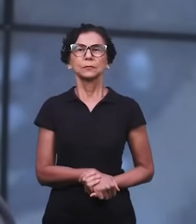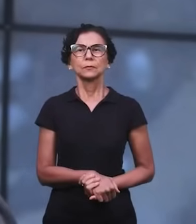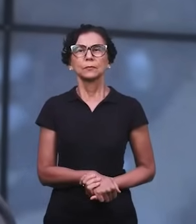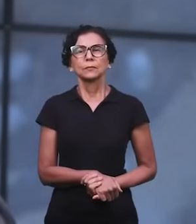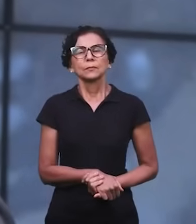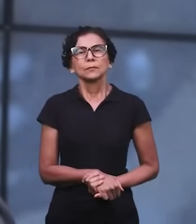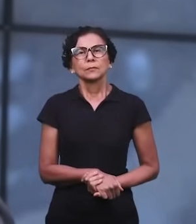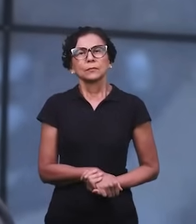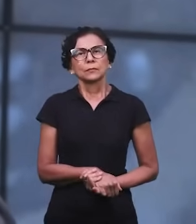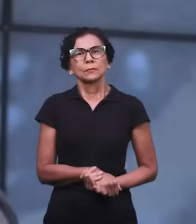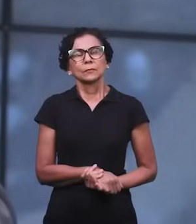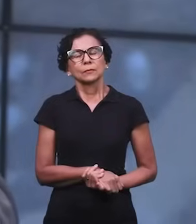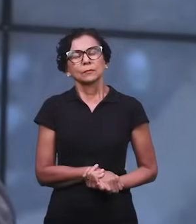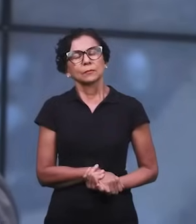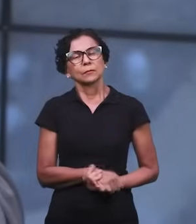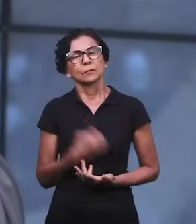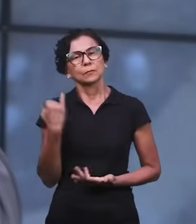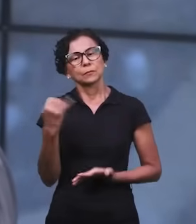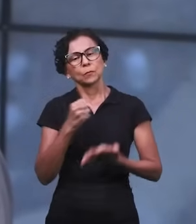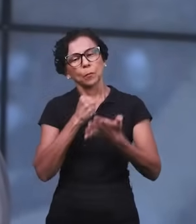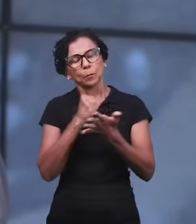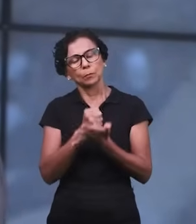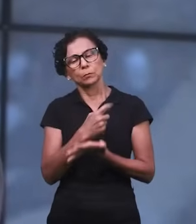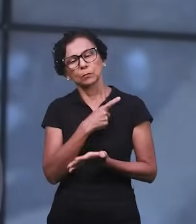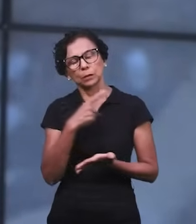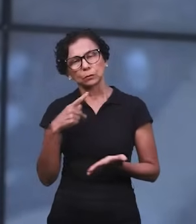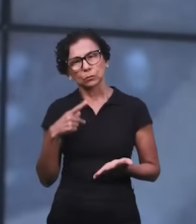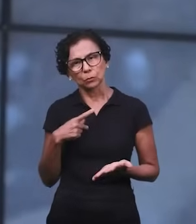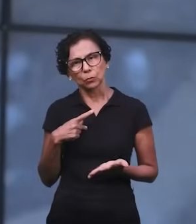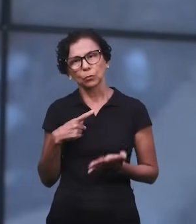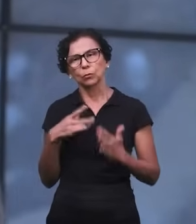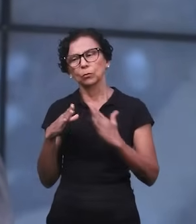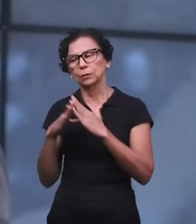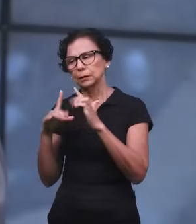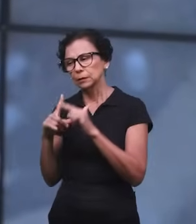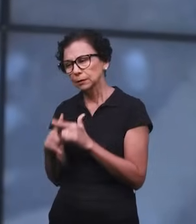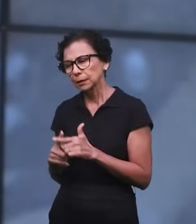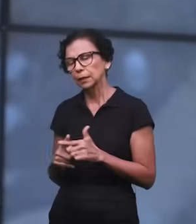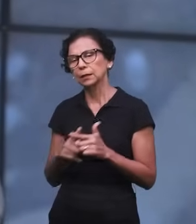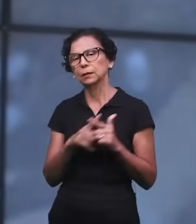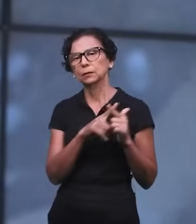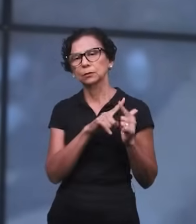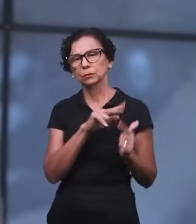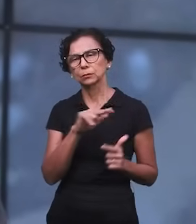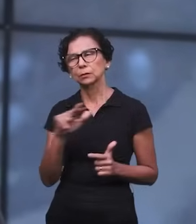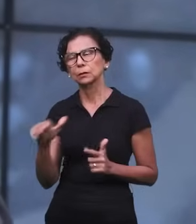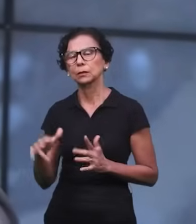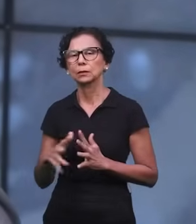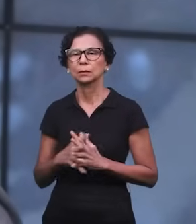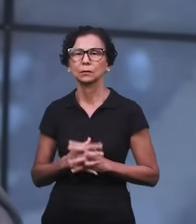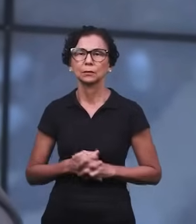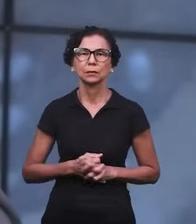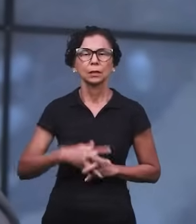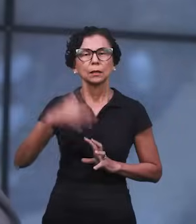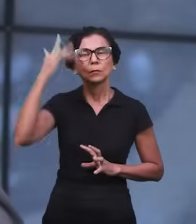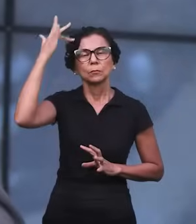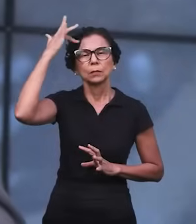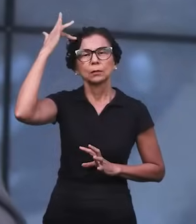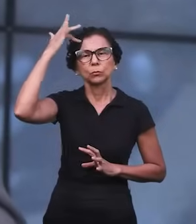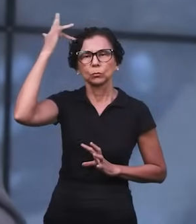conte com o apoio dele, do seu pastor, conte com o apoio da sua igreja, dos irmãos, aqueles irmãos